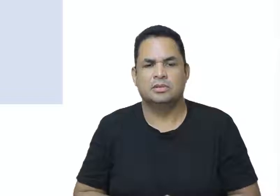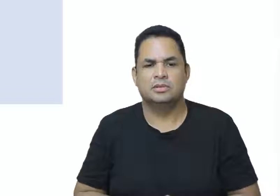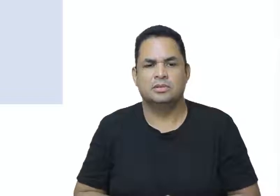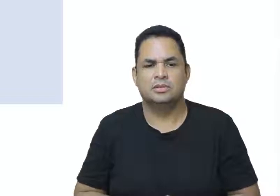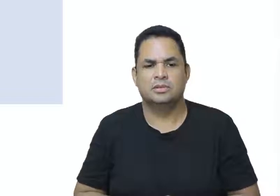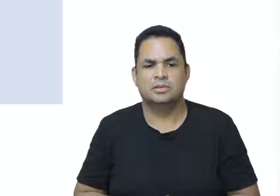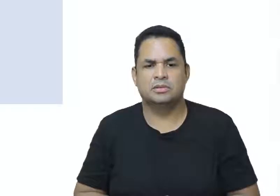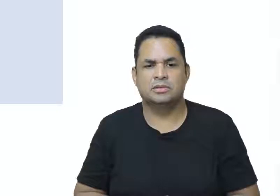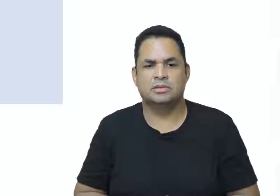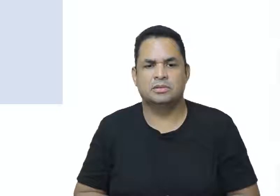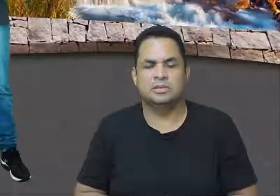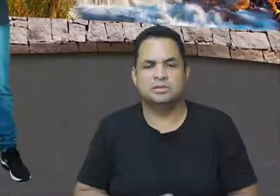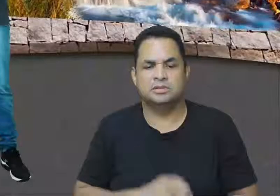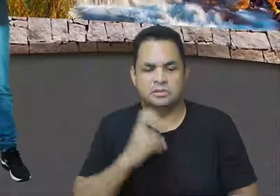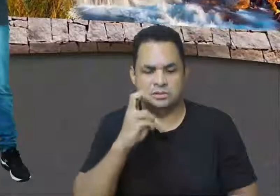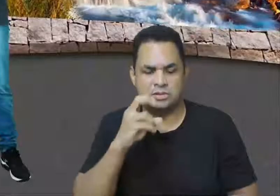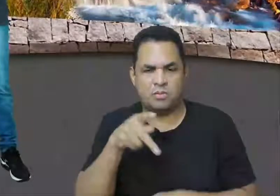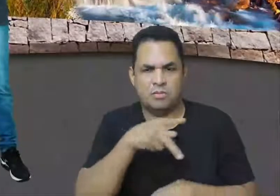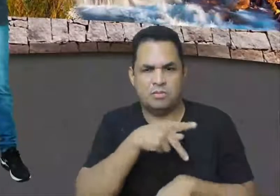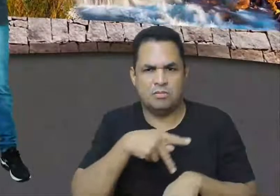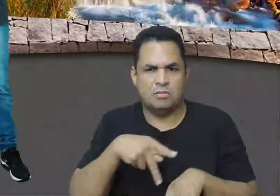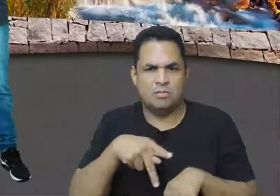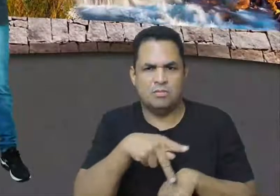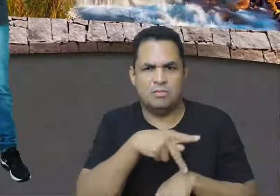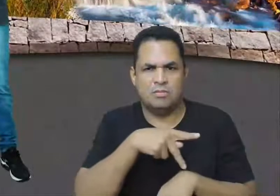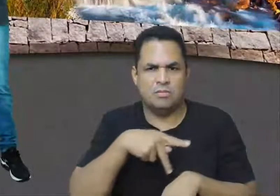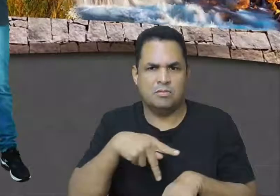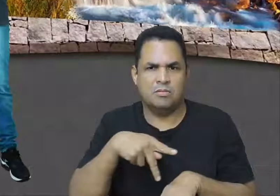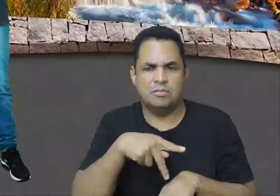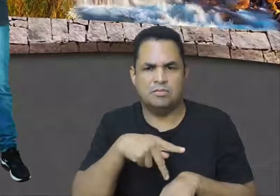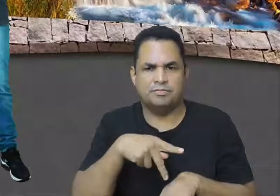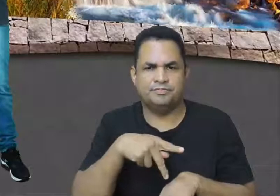Desses 5 países,